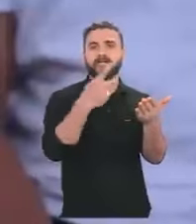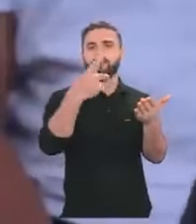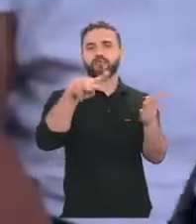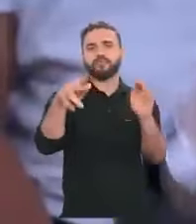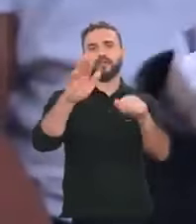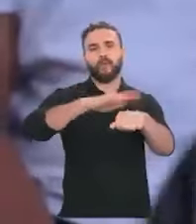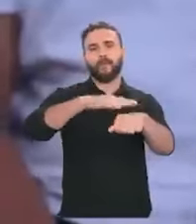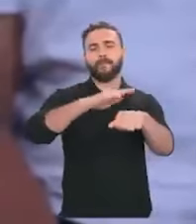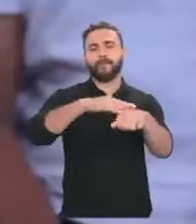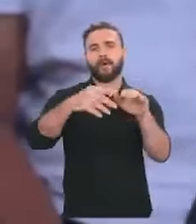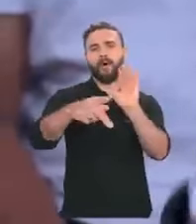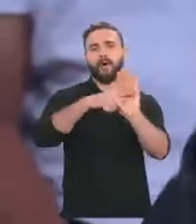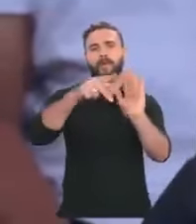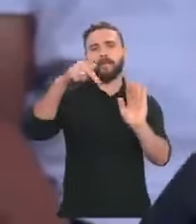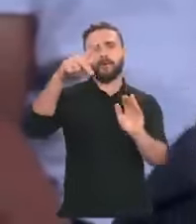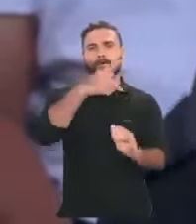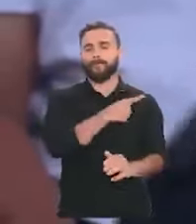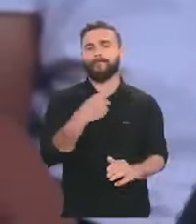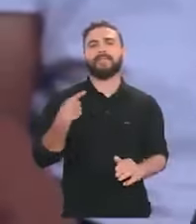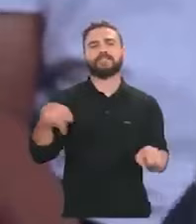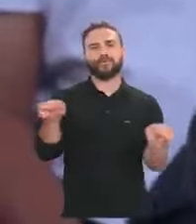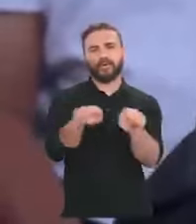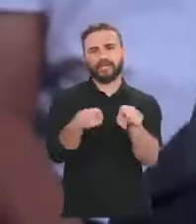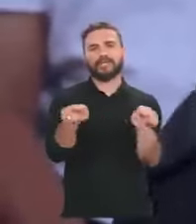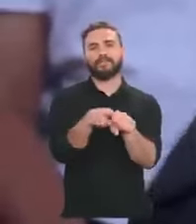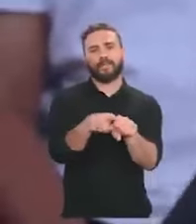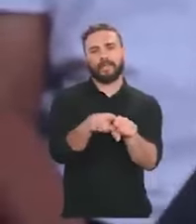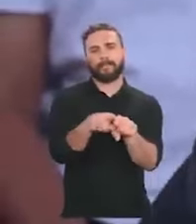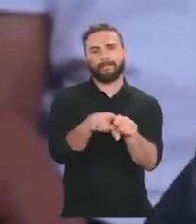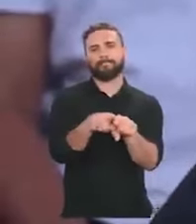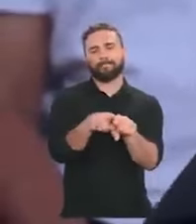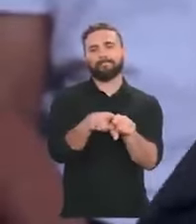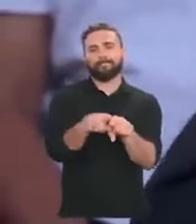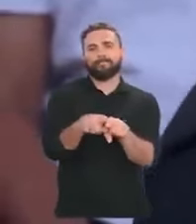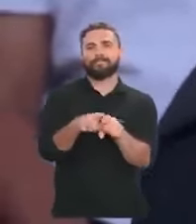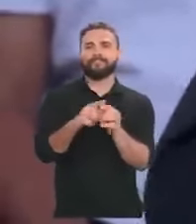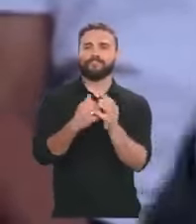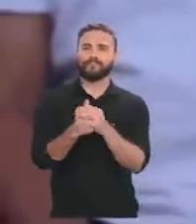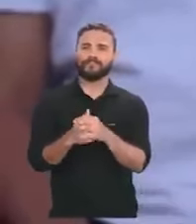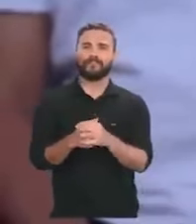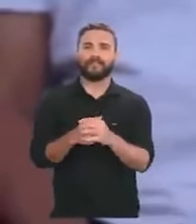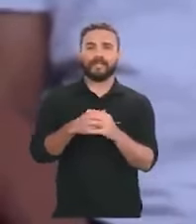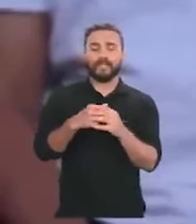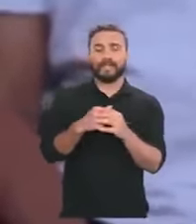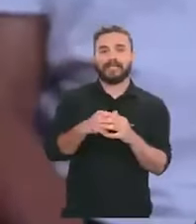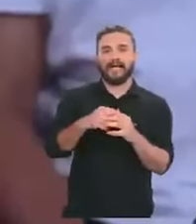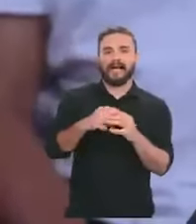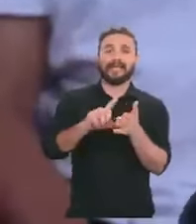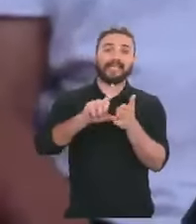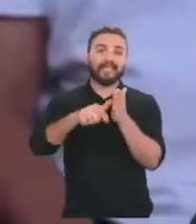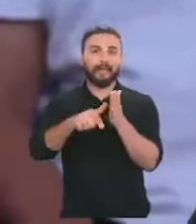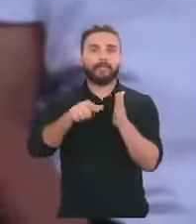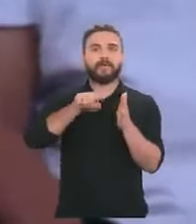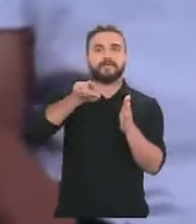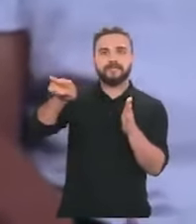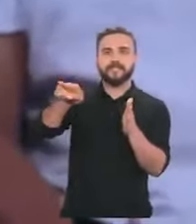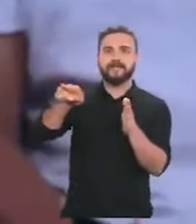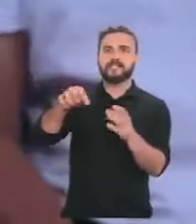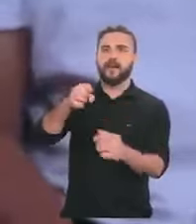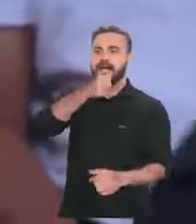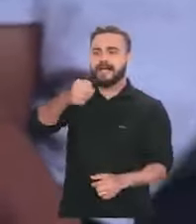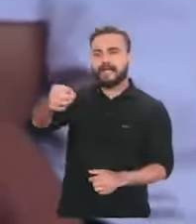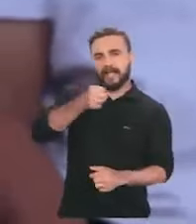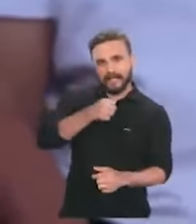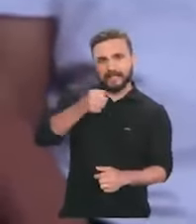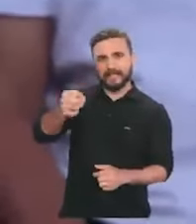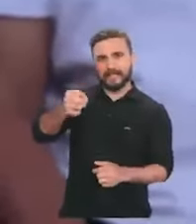entrevistar aqui, primeiro no Brasil, com a equipe do Brasil, e depois com a equipe da nação que você escolher.